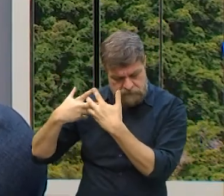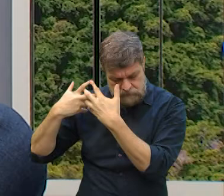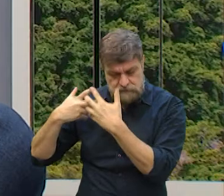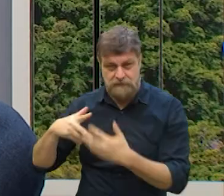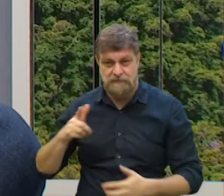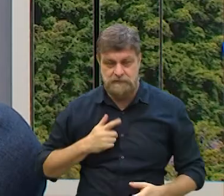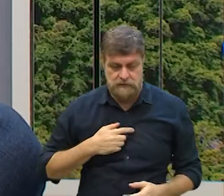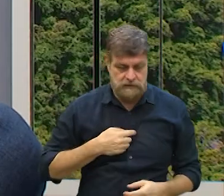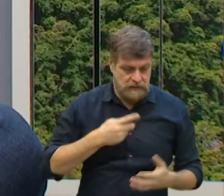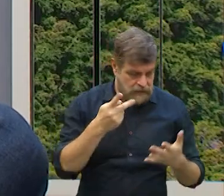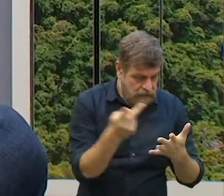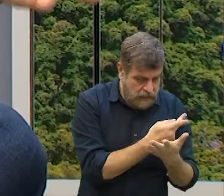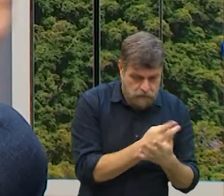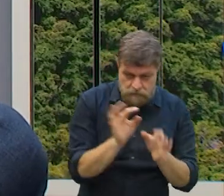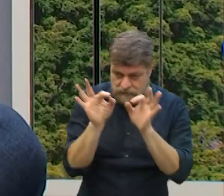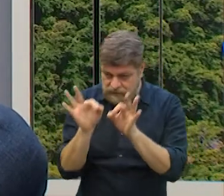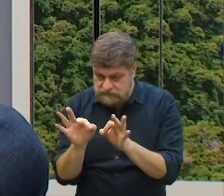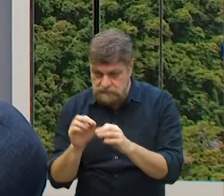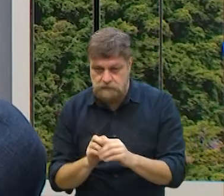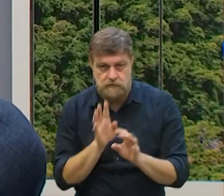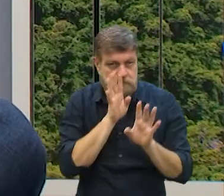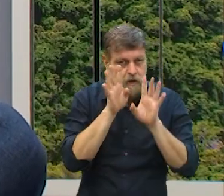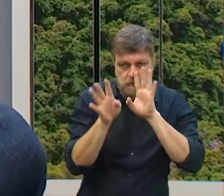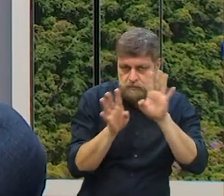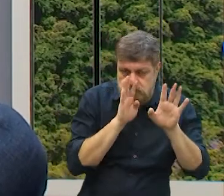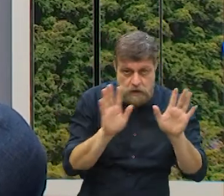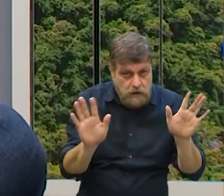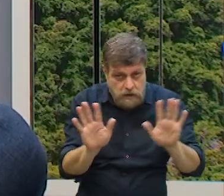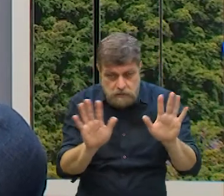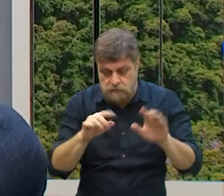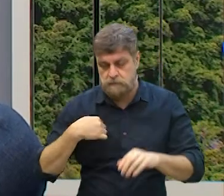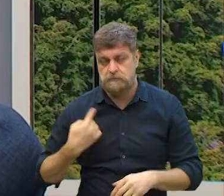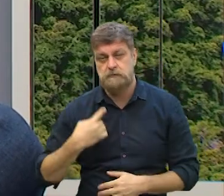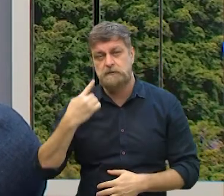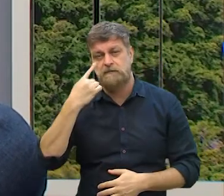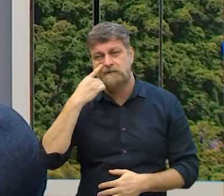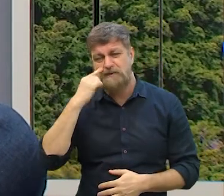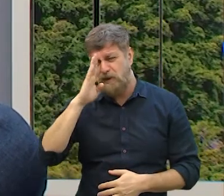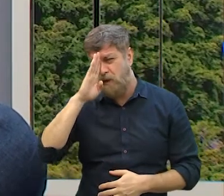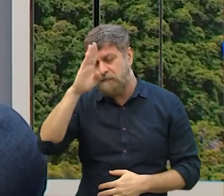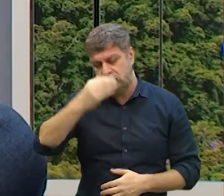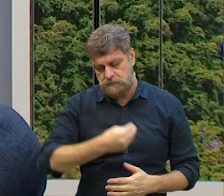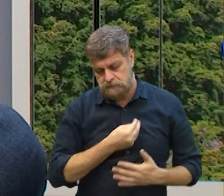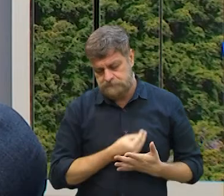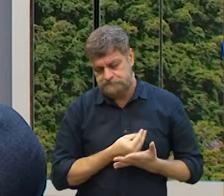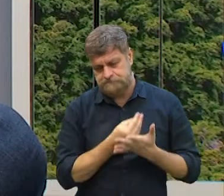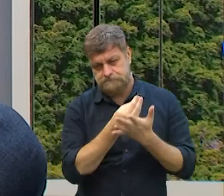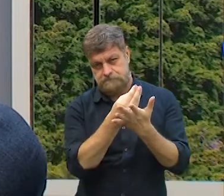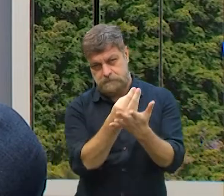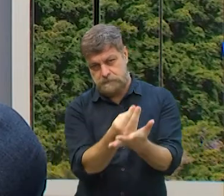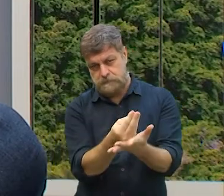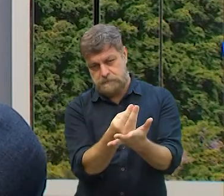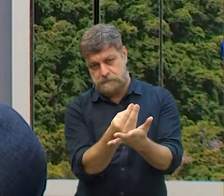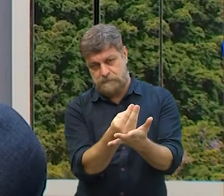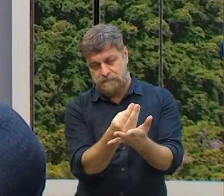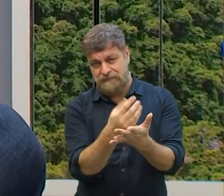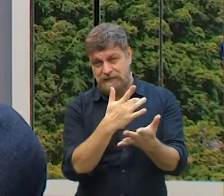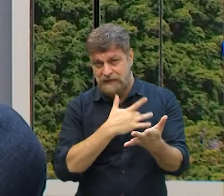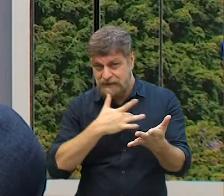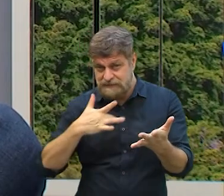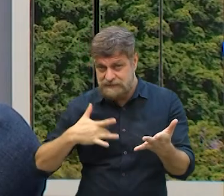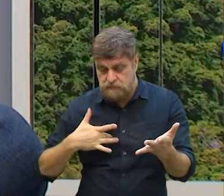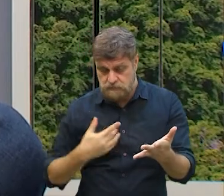grande. Entre erros e acertos, nós não estamos aqui para discutir isso, mas nós vimos que o bem maior é a vida, independente